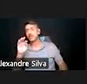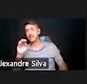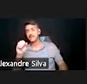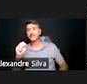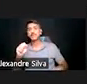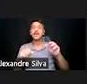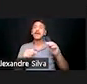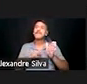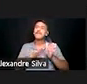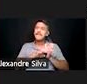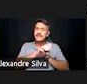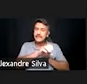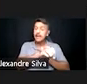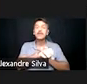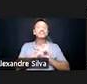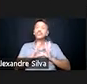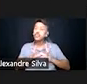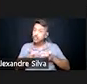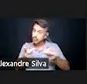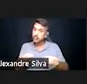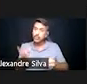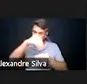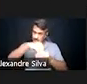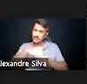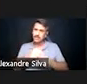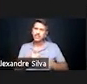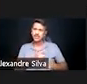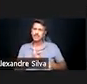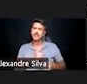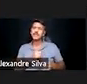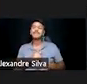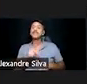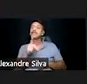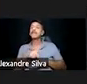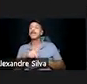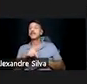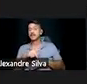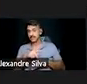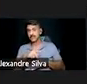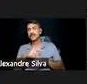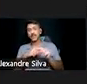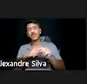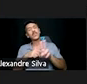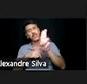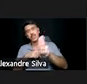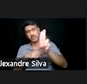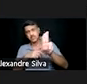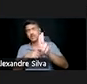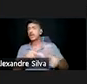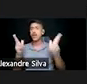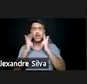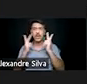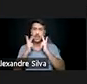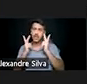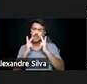bactérias, todos eles são componentes dessas rochas que são utilizadas de maneira normal no nosso